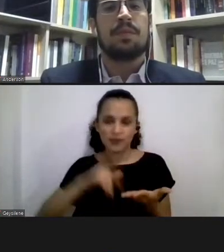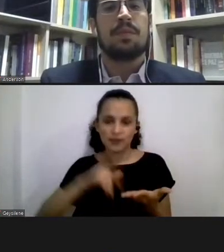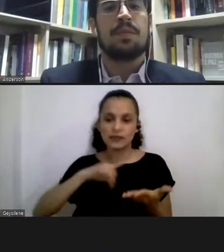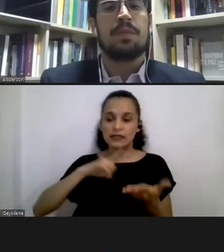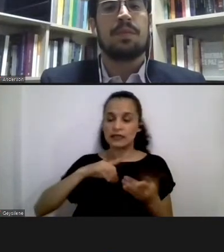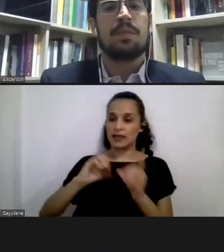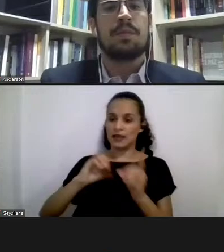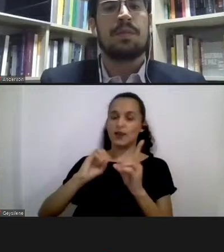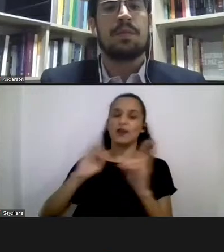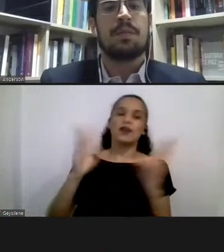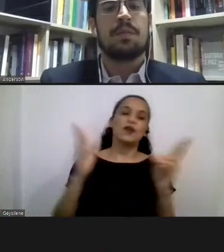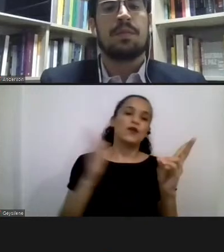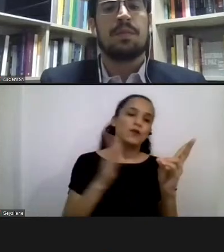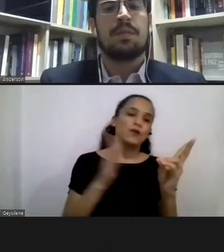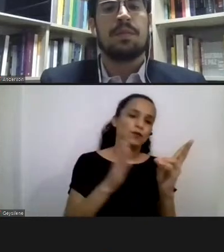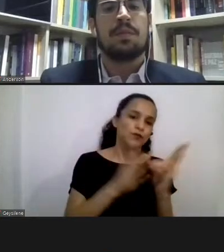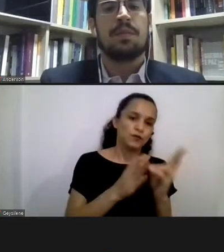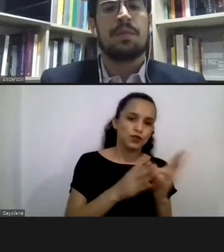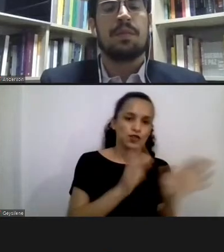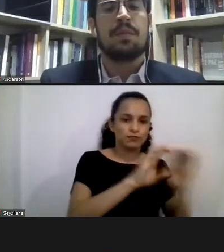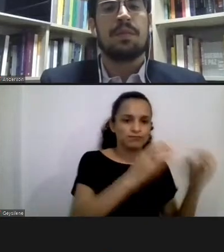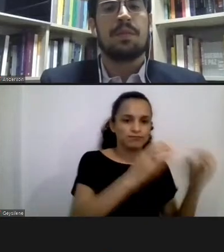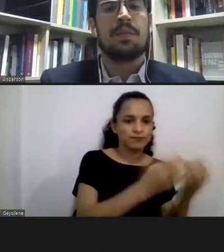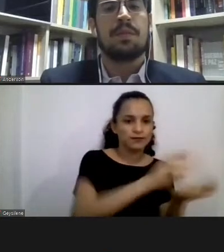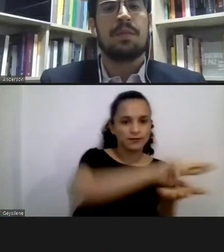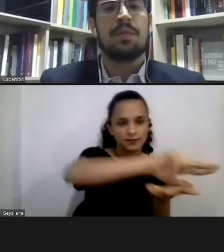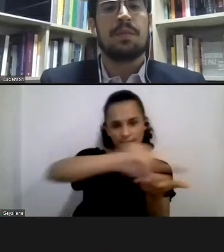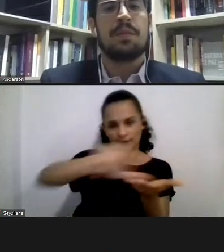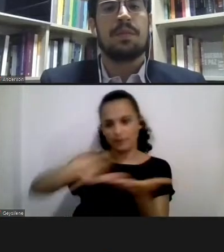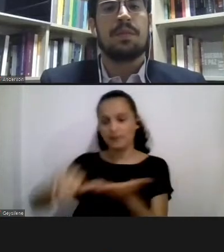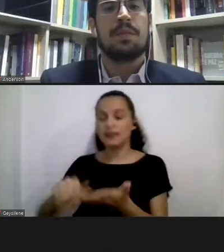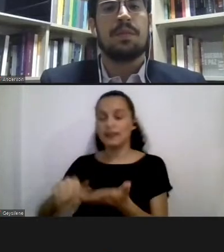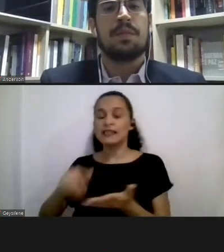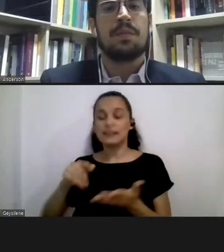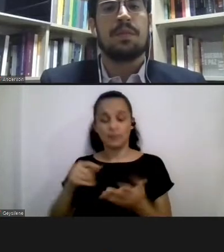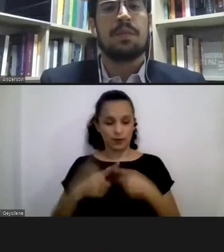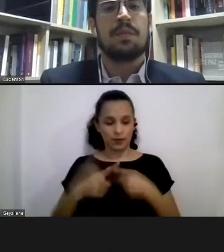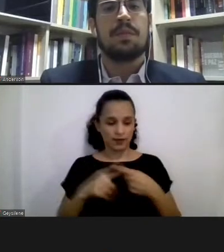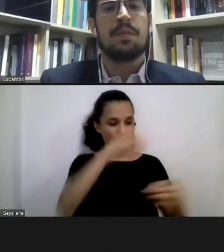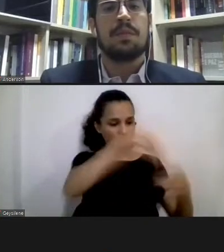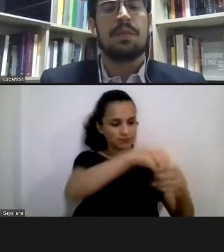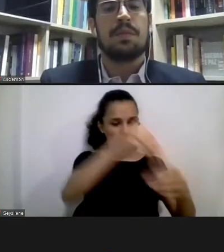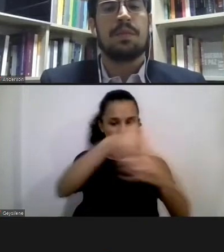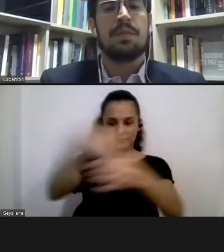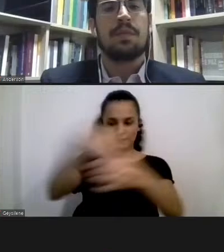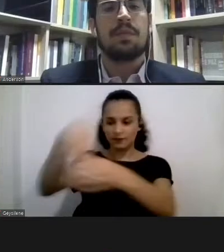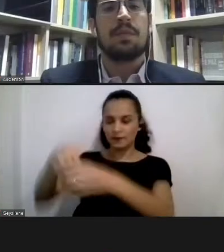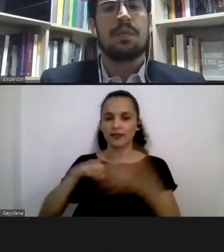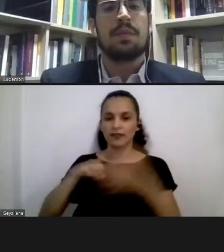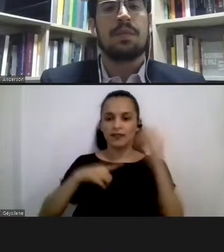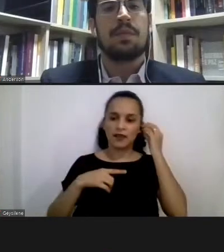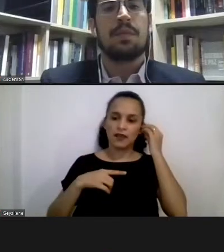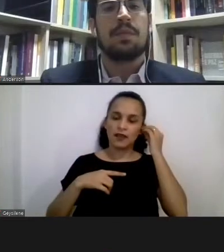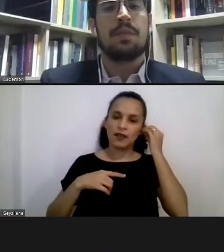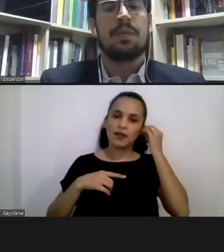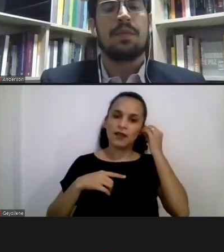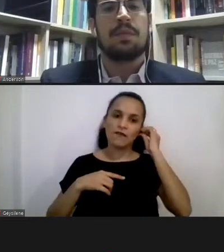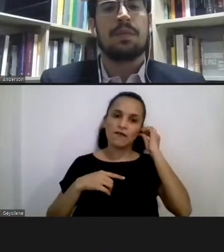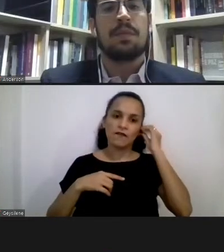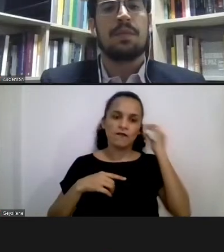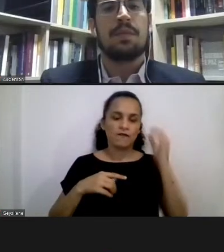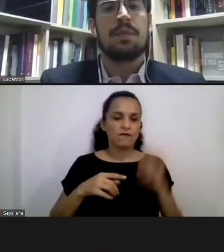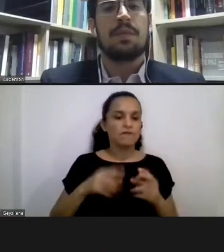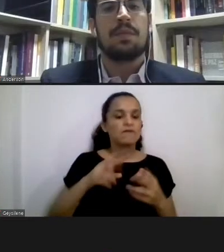indígenas, cada qual com sua rica contribuição de variedade linguística